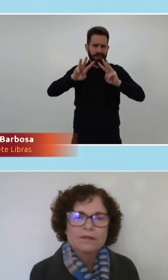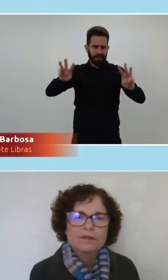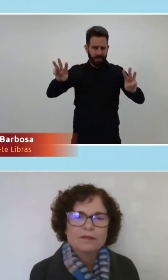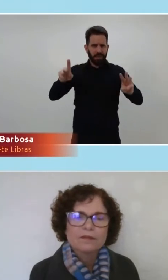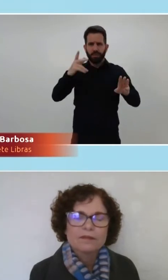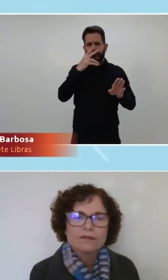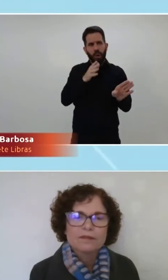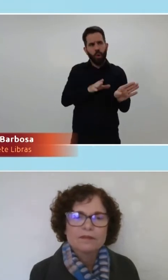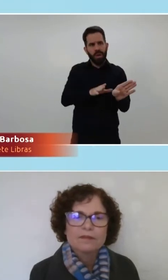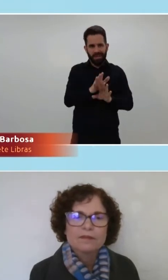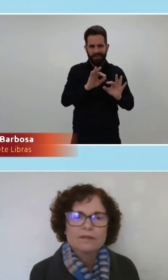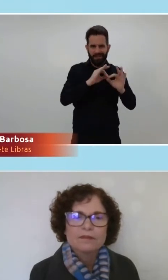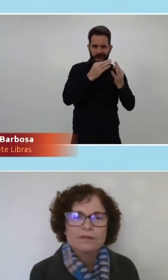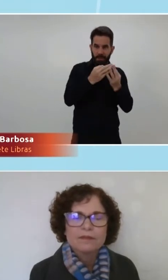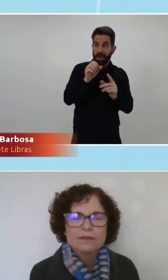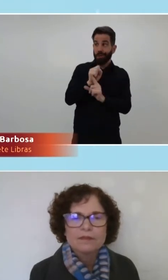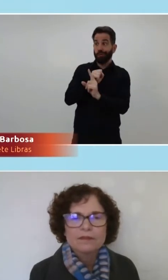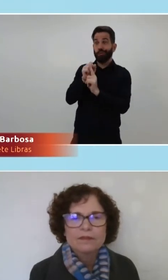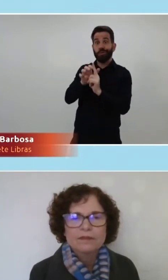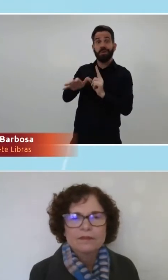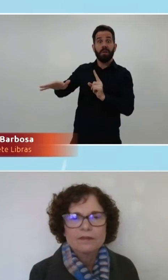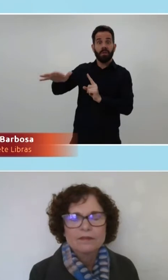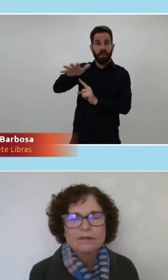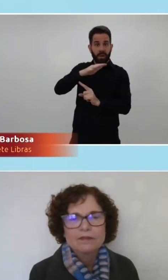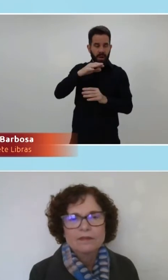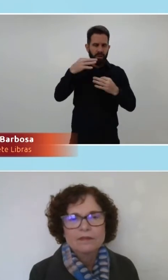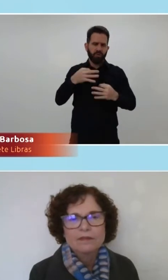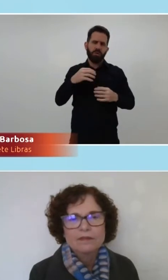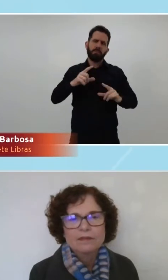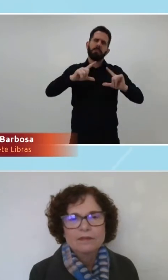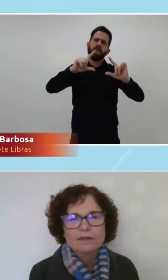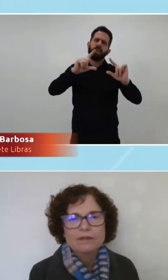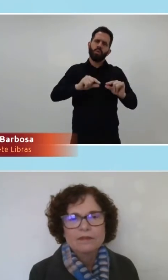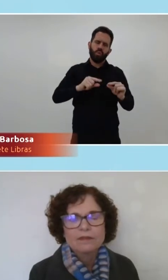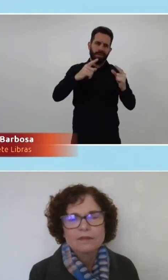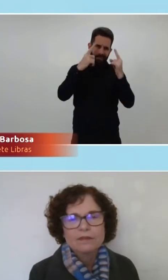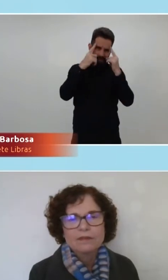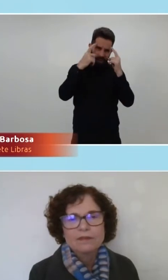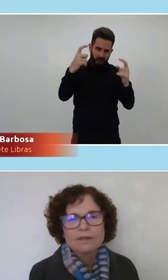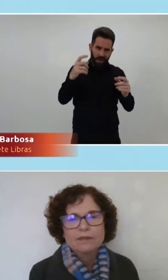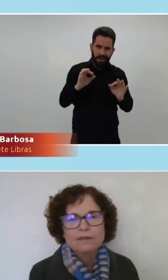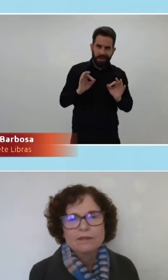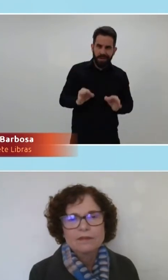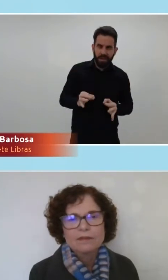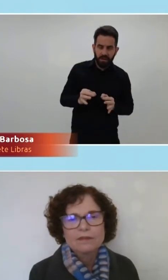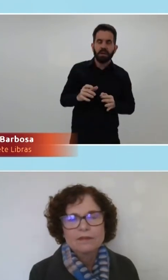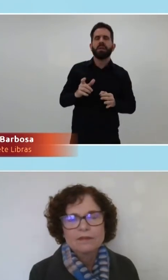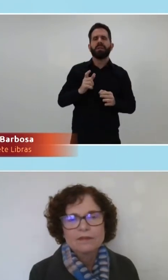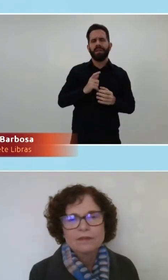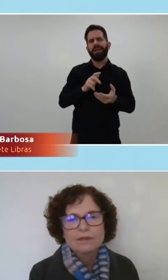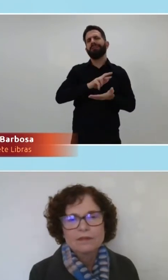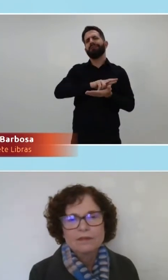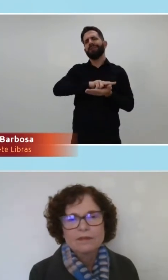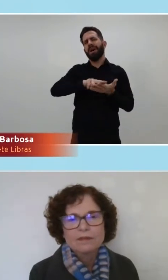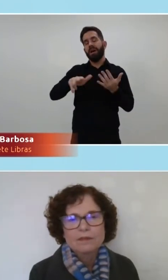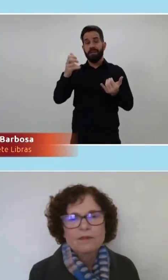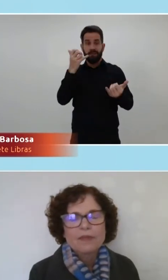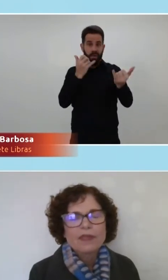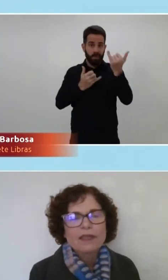a como reduzir e prevenir essa violência, né, como você mesmo estava falando. Tem vários informativos aí que são importantes de serem lidos,